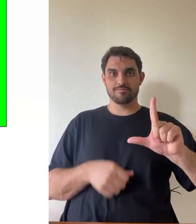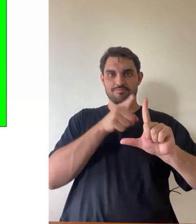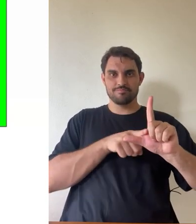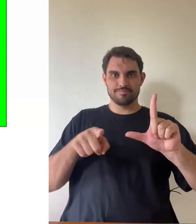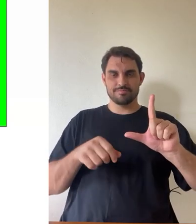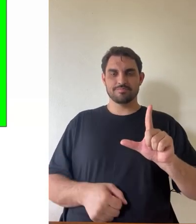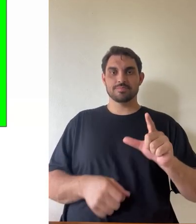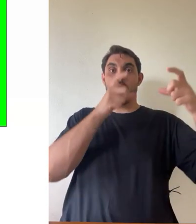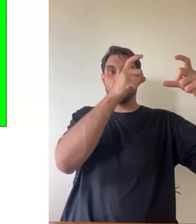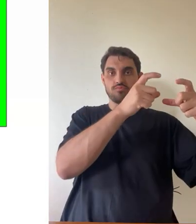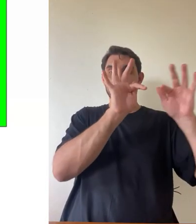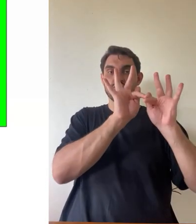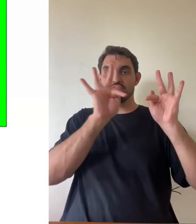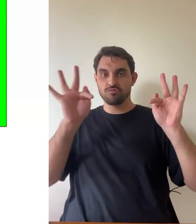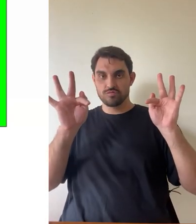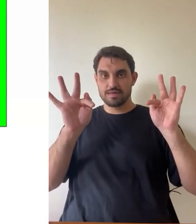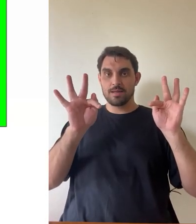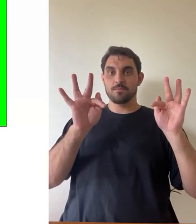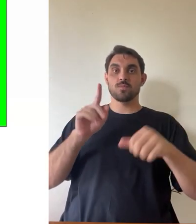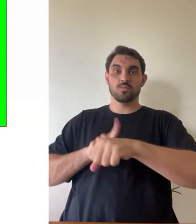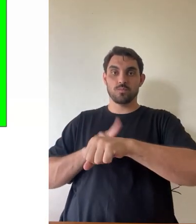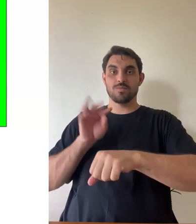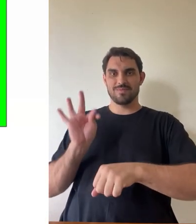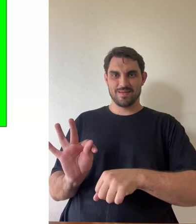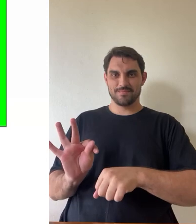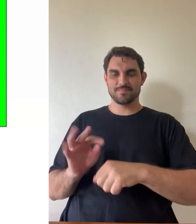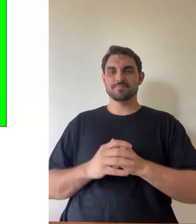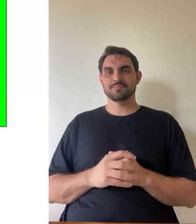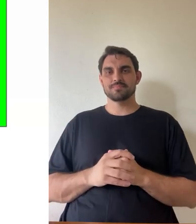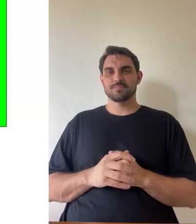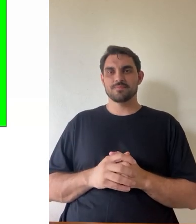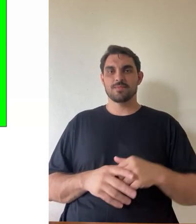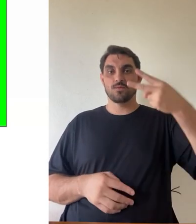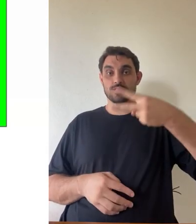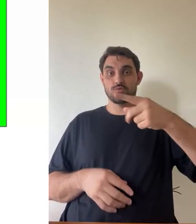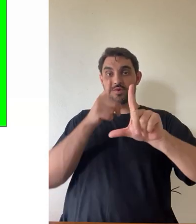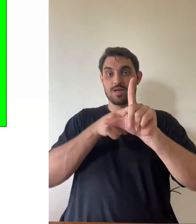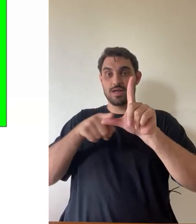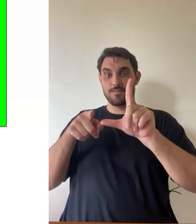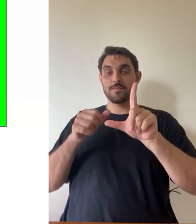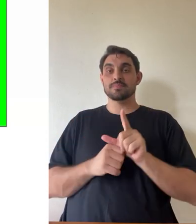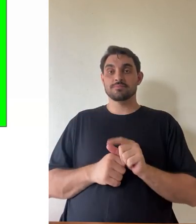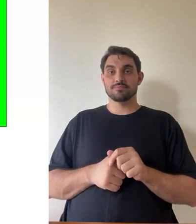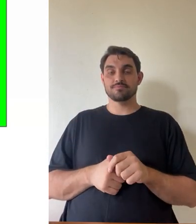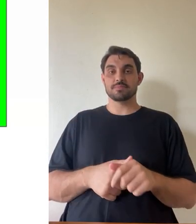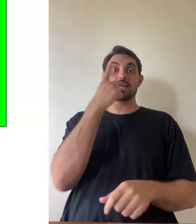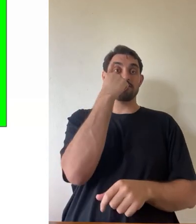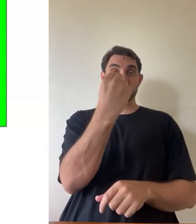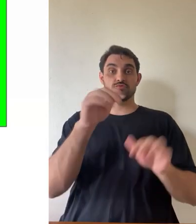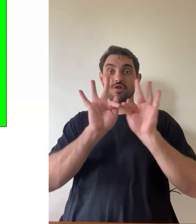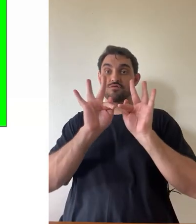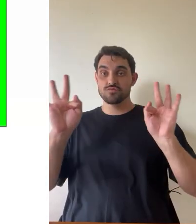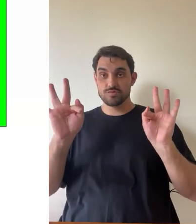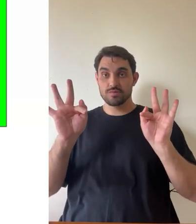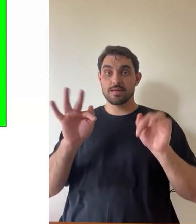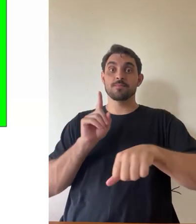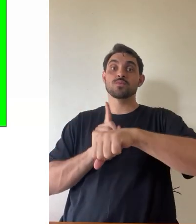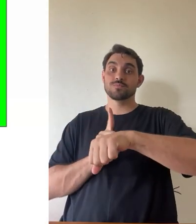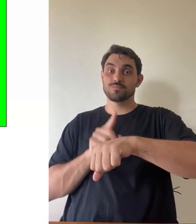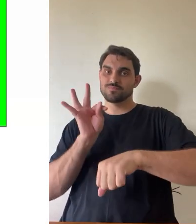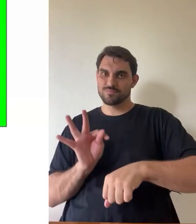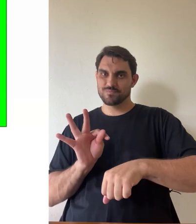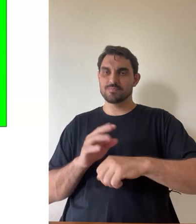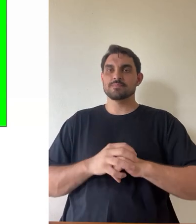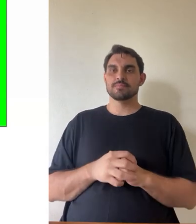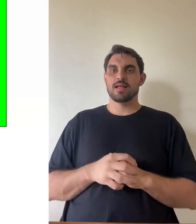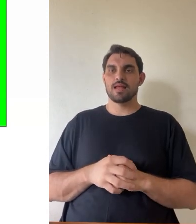primeiro, então, é da posição em função do tempo. O segundo, da velocidade em função